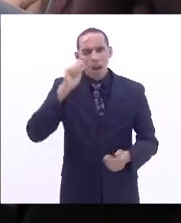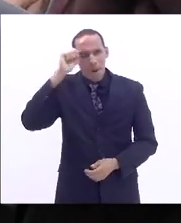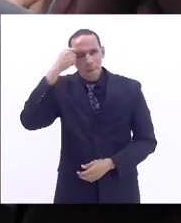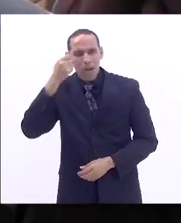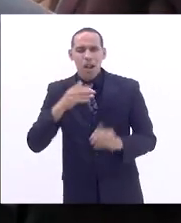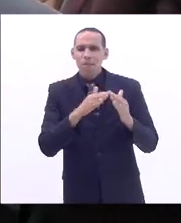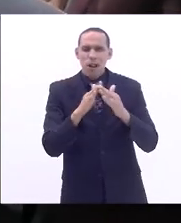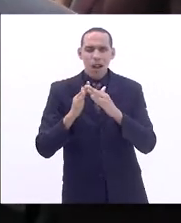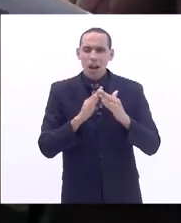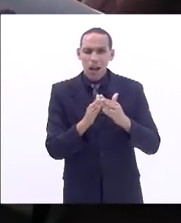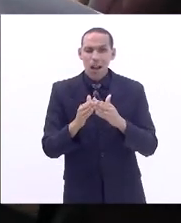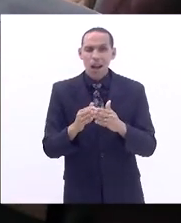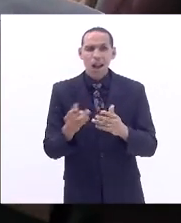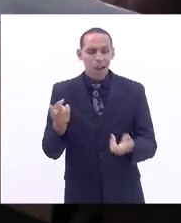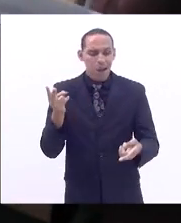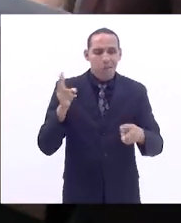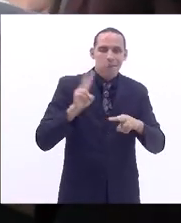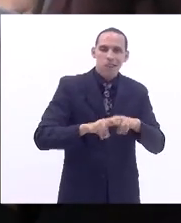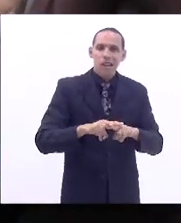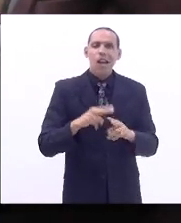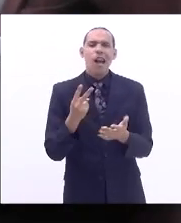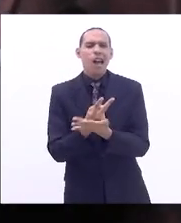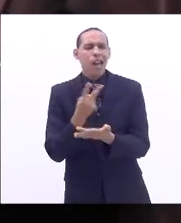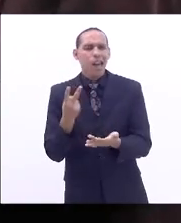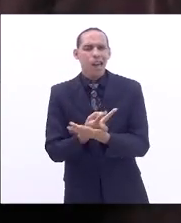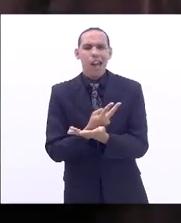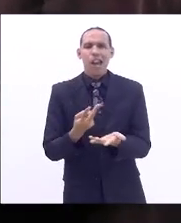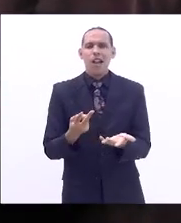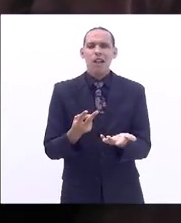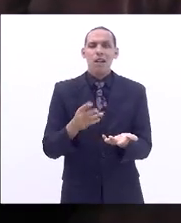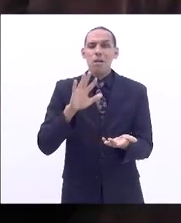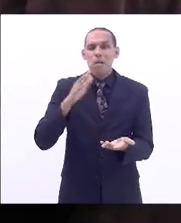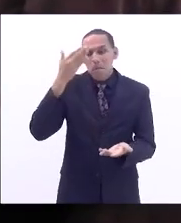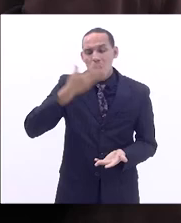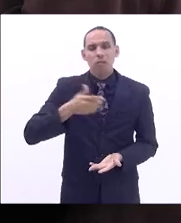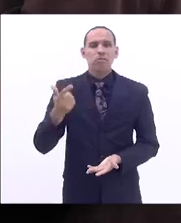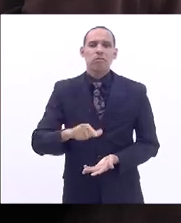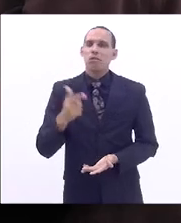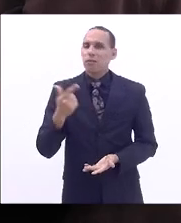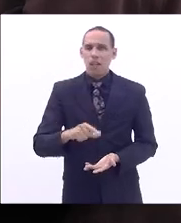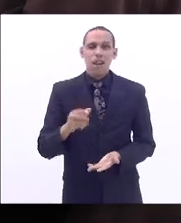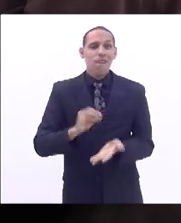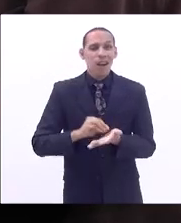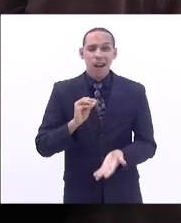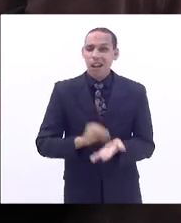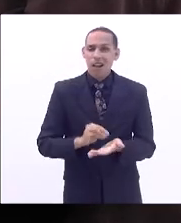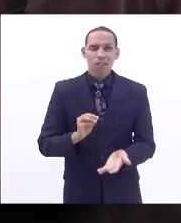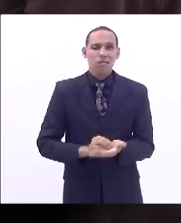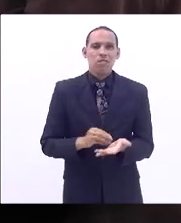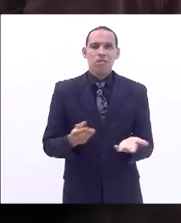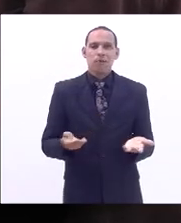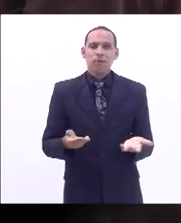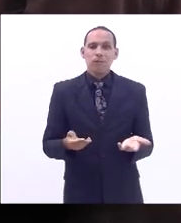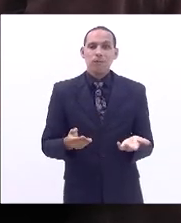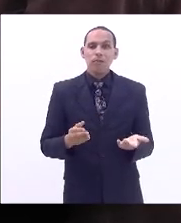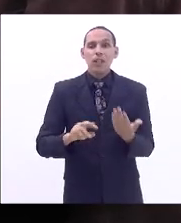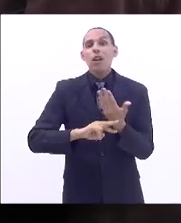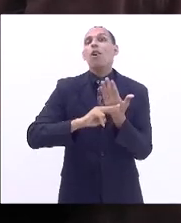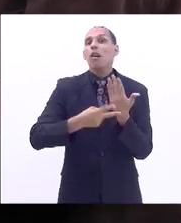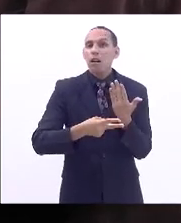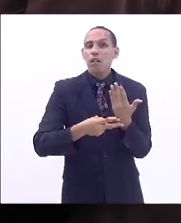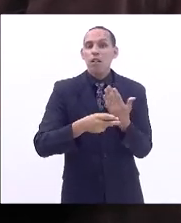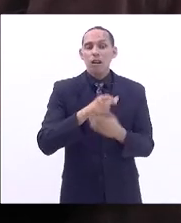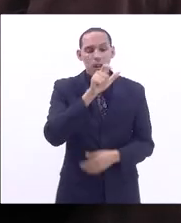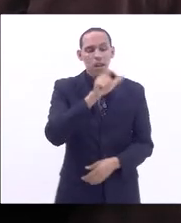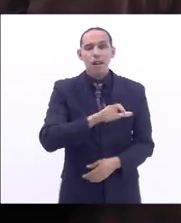indiscriminadamente por reconhecimento fotográfico falhos sem dito de robôs e o as consequências que isso causa André São cara